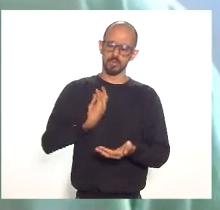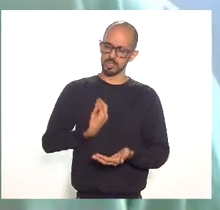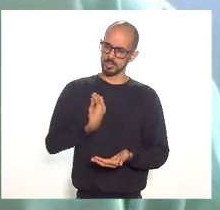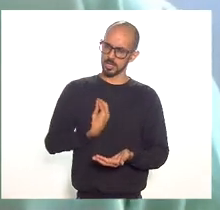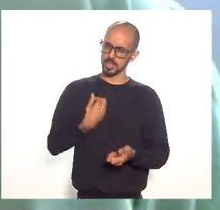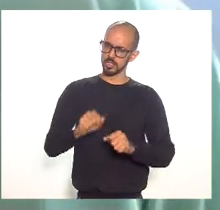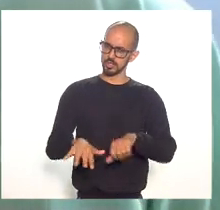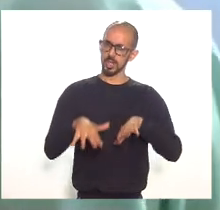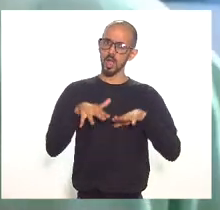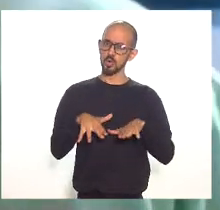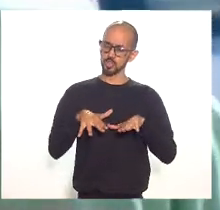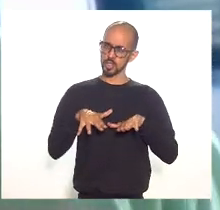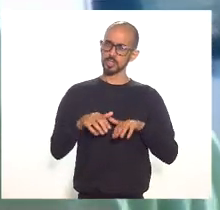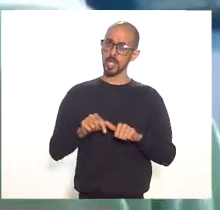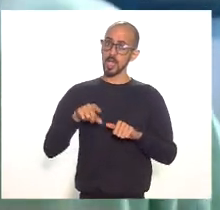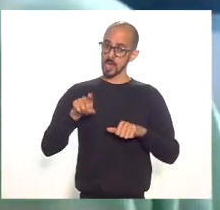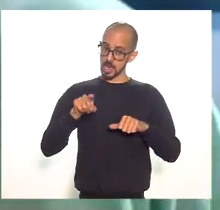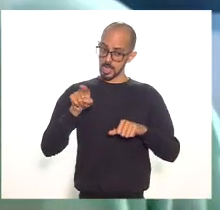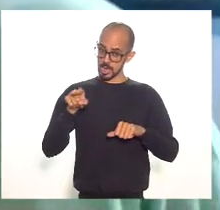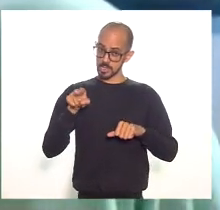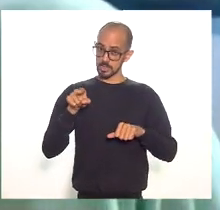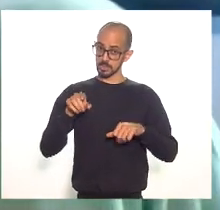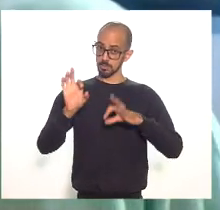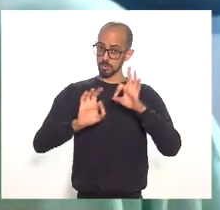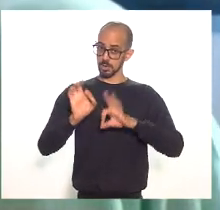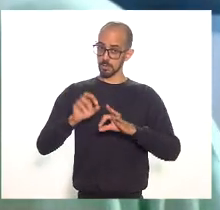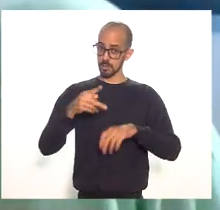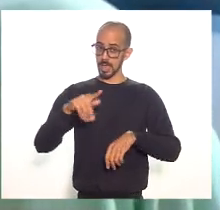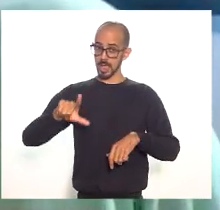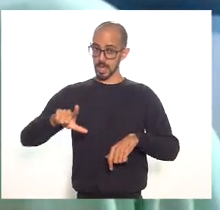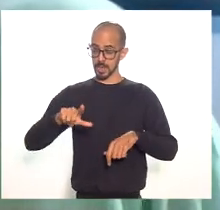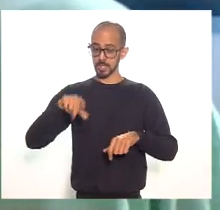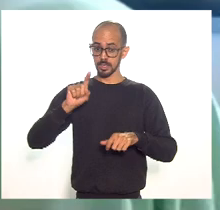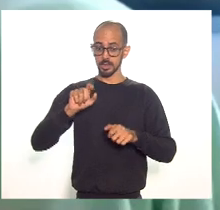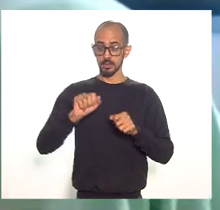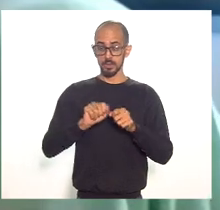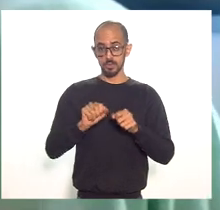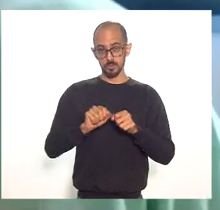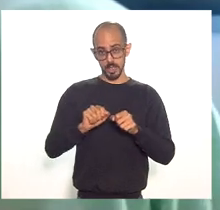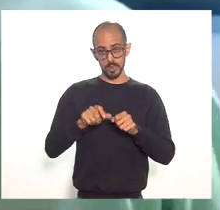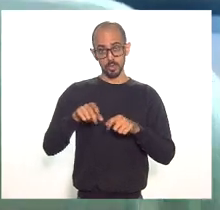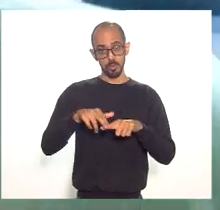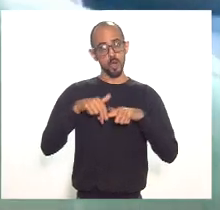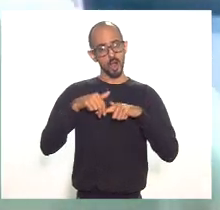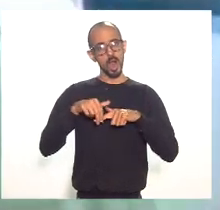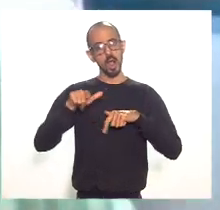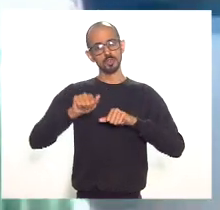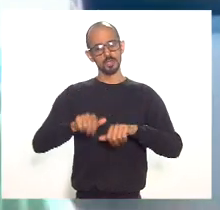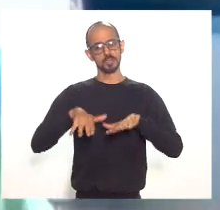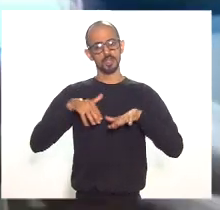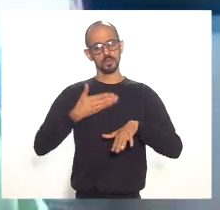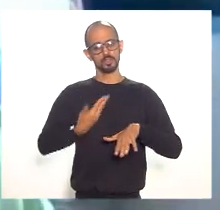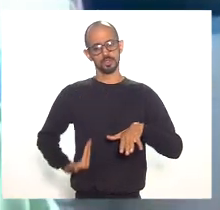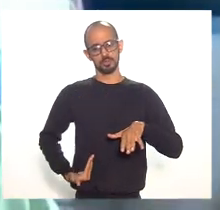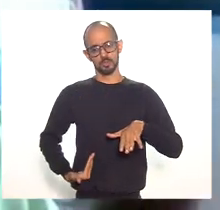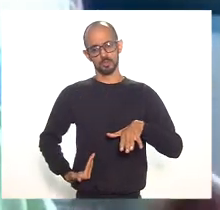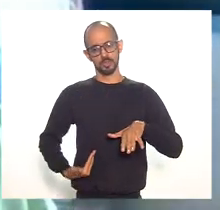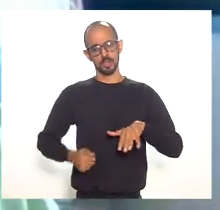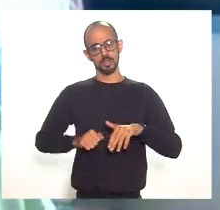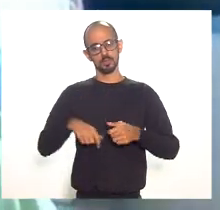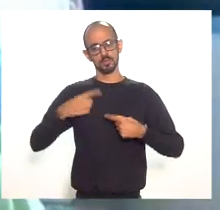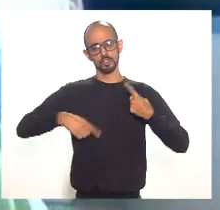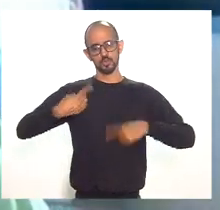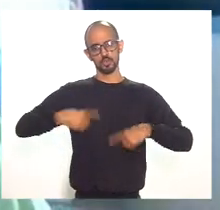audiência. Esse projeto de lei saiu dessa audiência, foi discutido. E por que